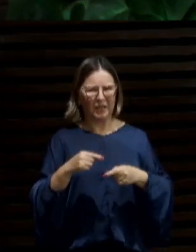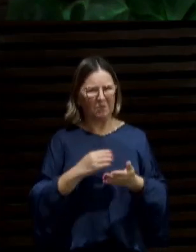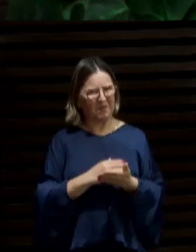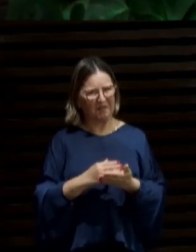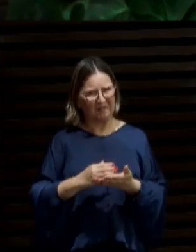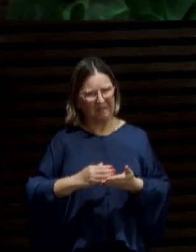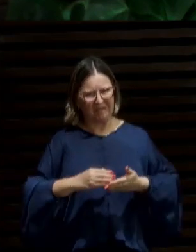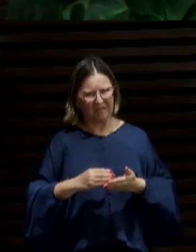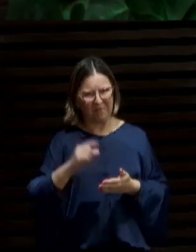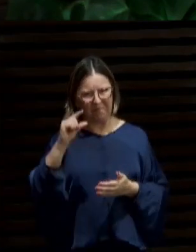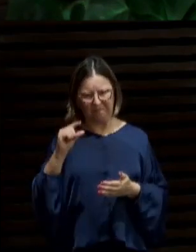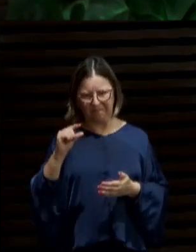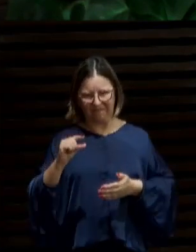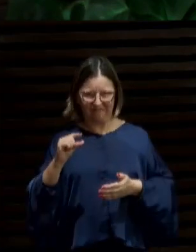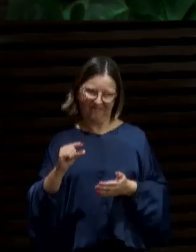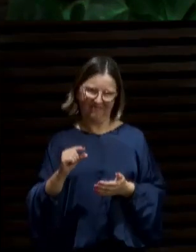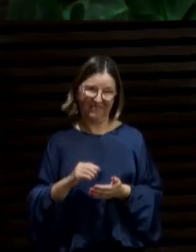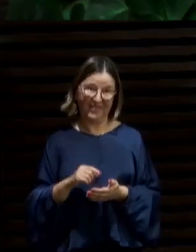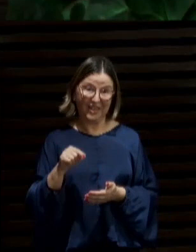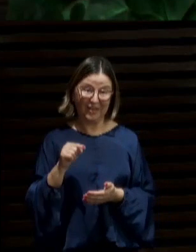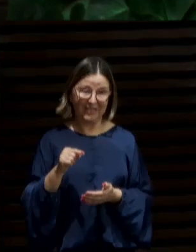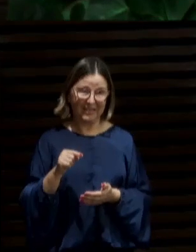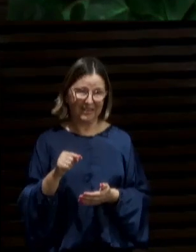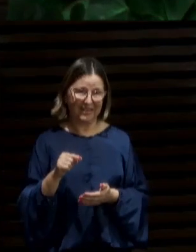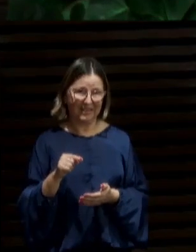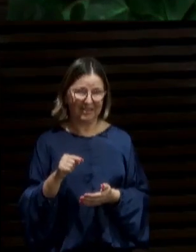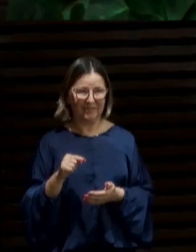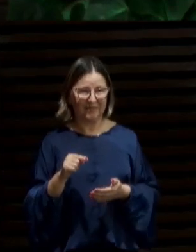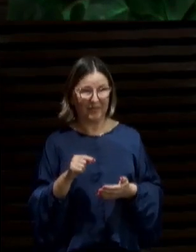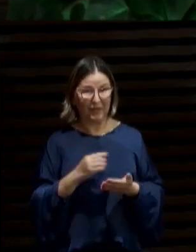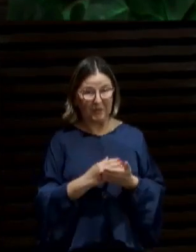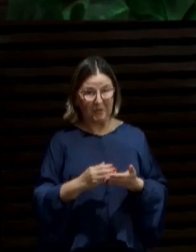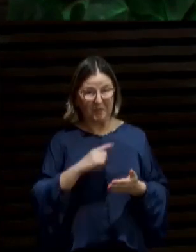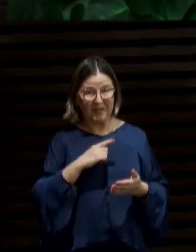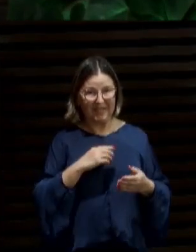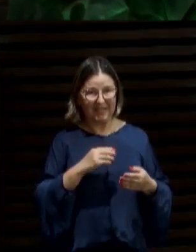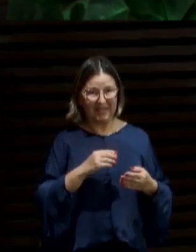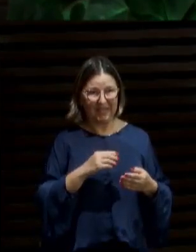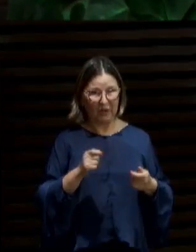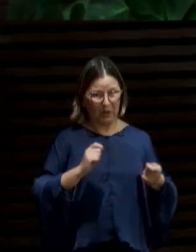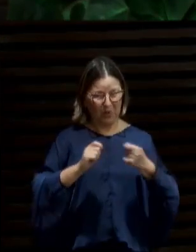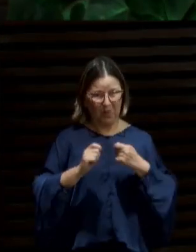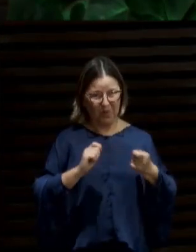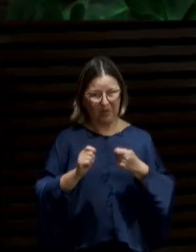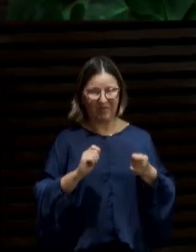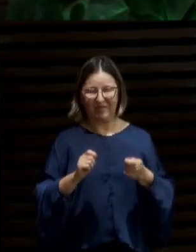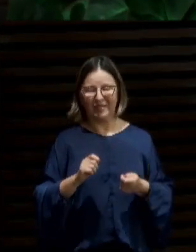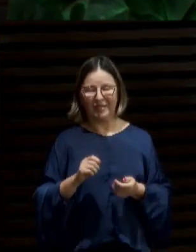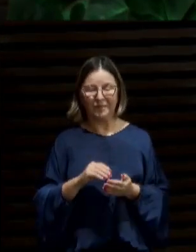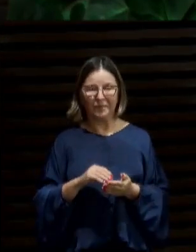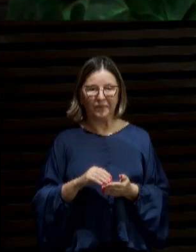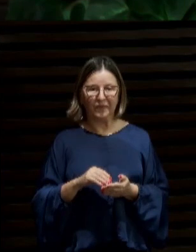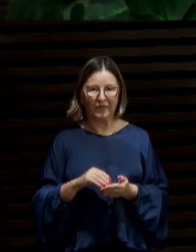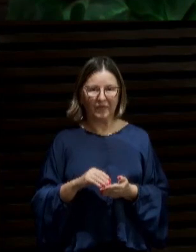quando você começa a ter o controle, você sabe fazer a coisa, ela começa a cair, entra